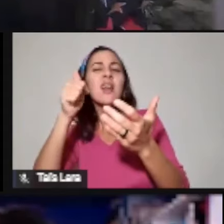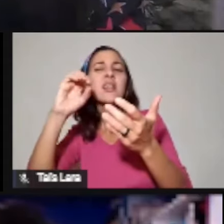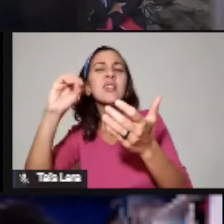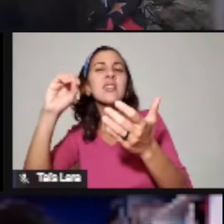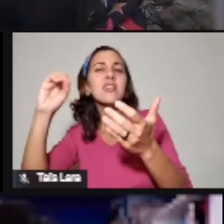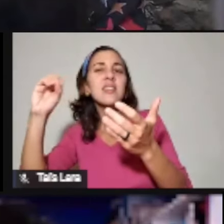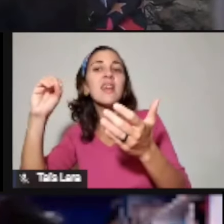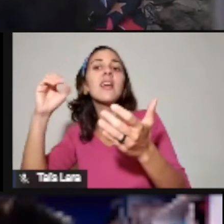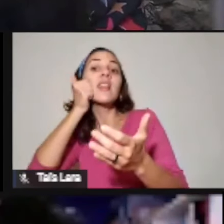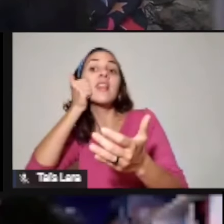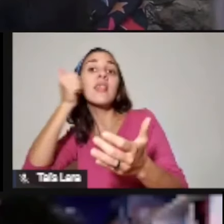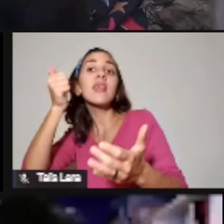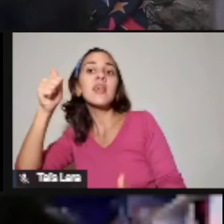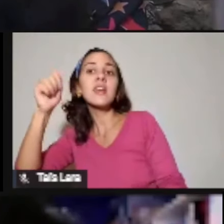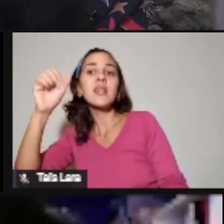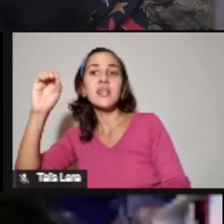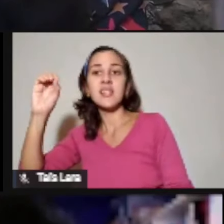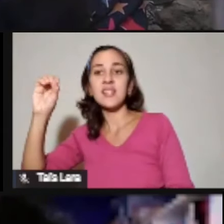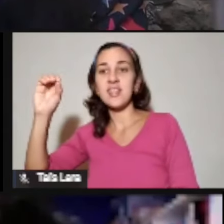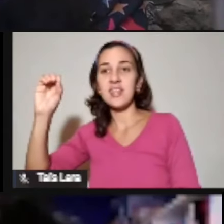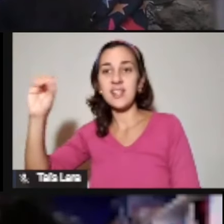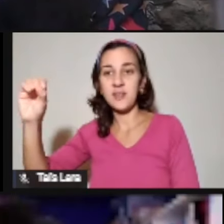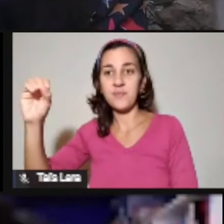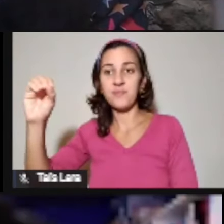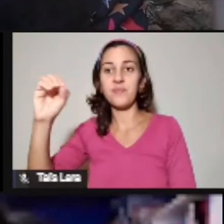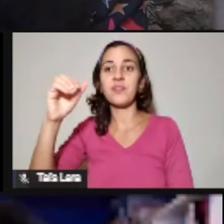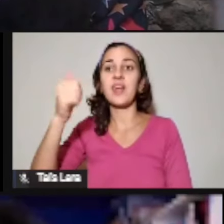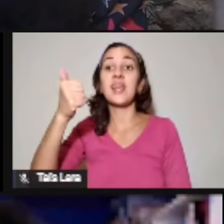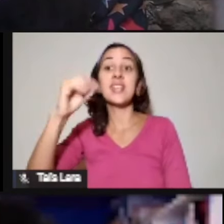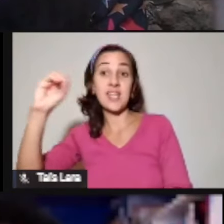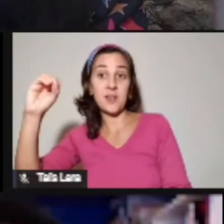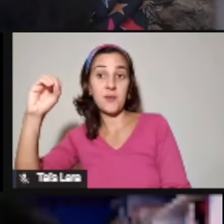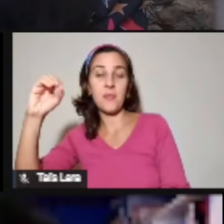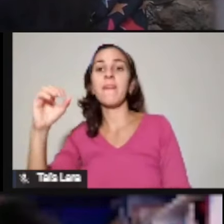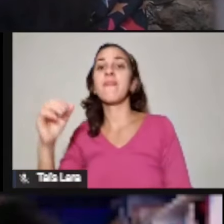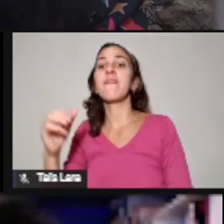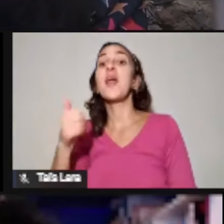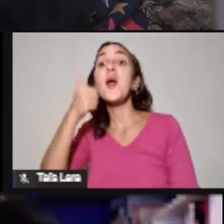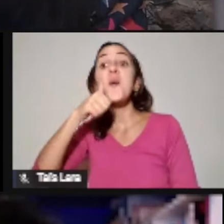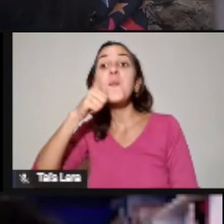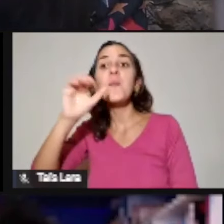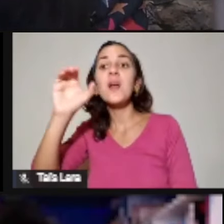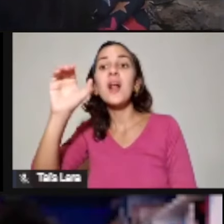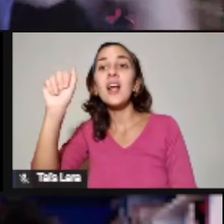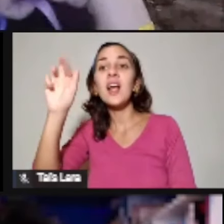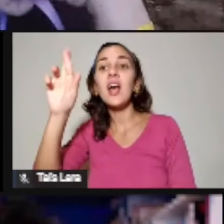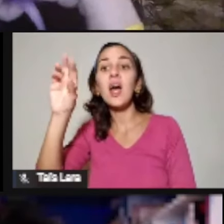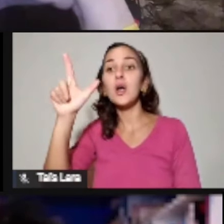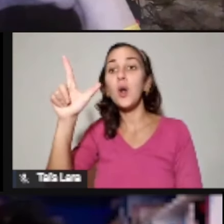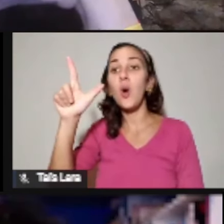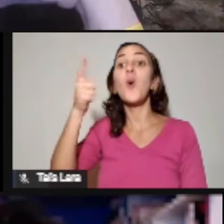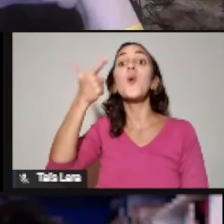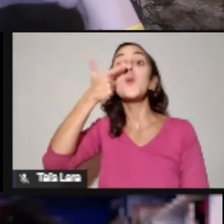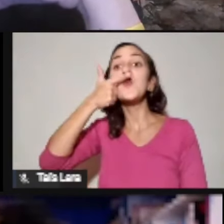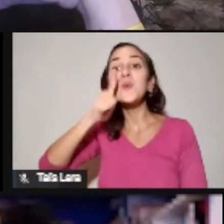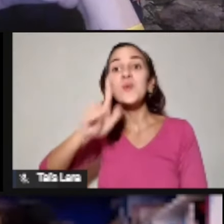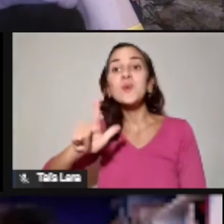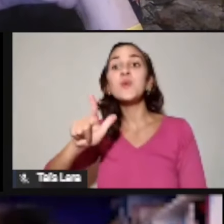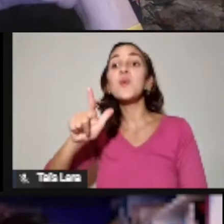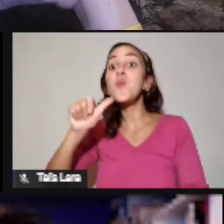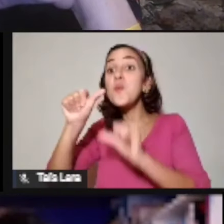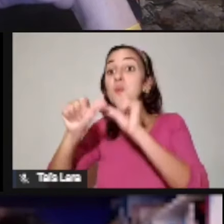para o Disque 100, a Carol conseguiu, e há um ano batalhando, e mudou o menu do